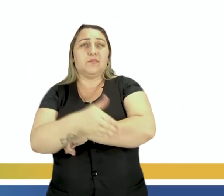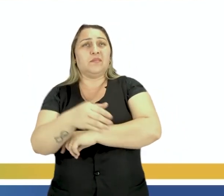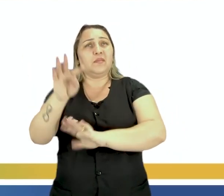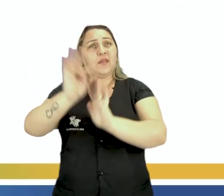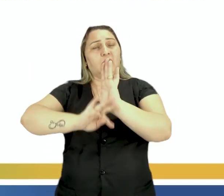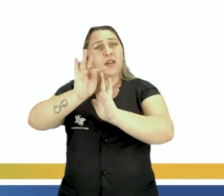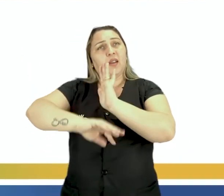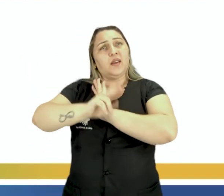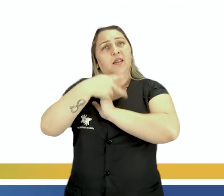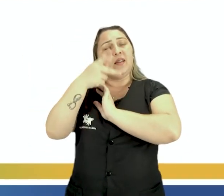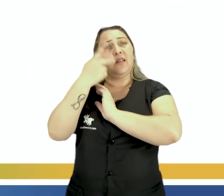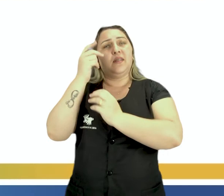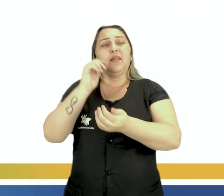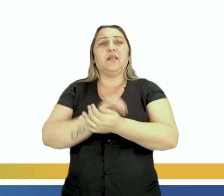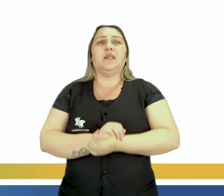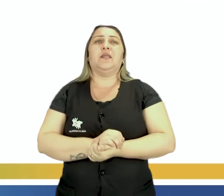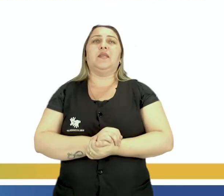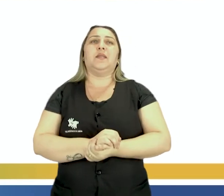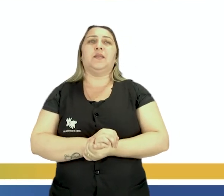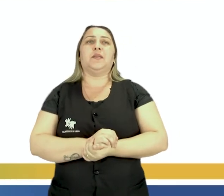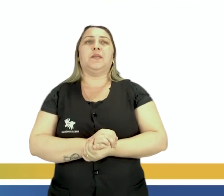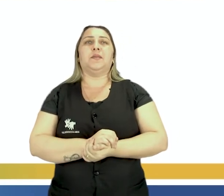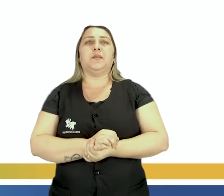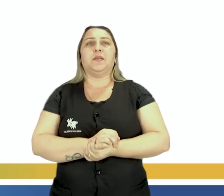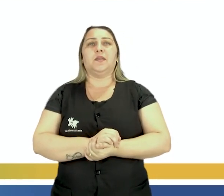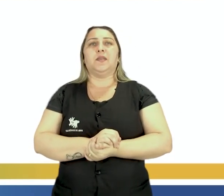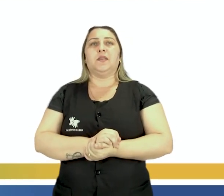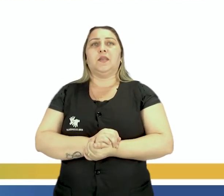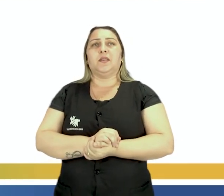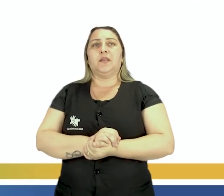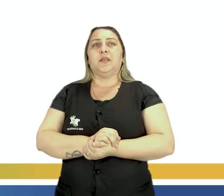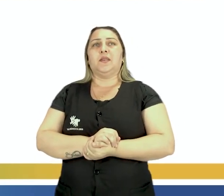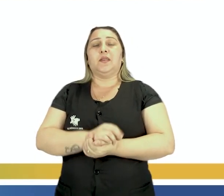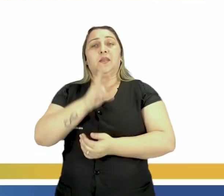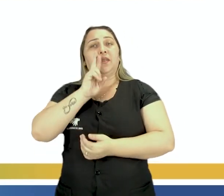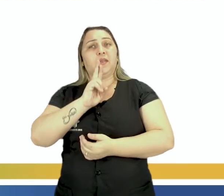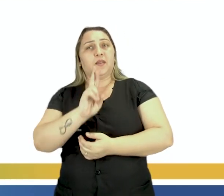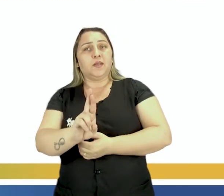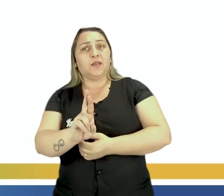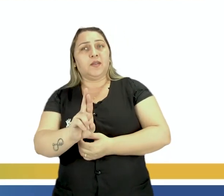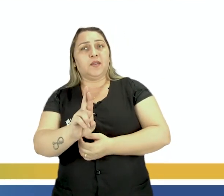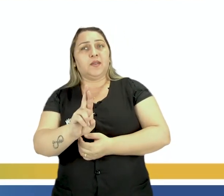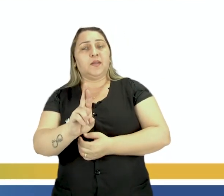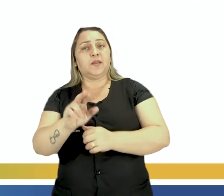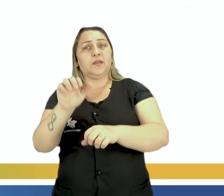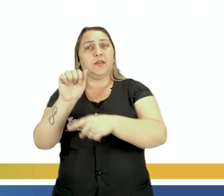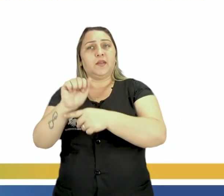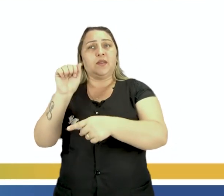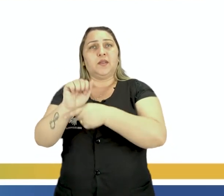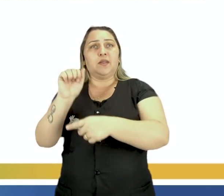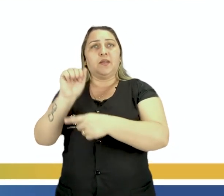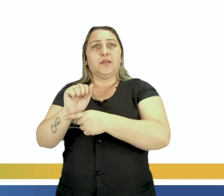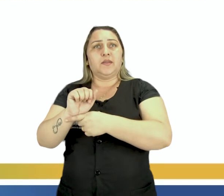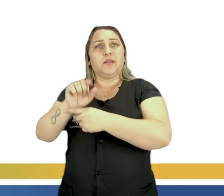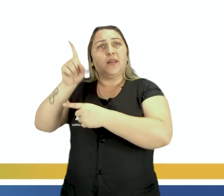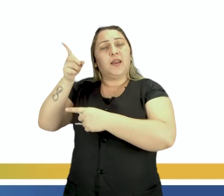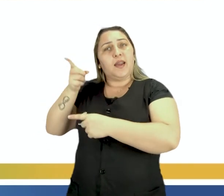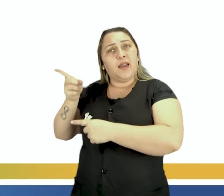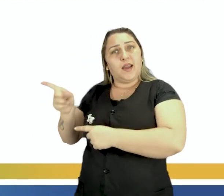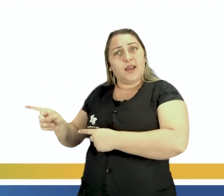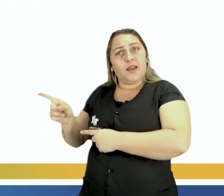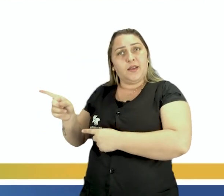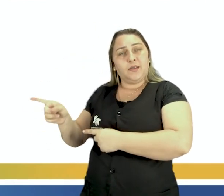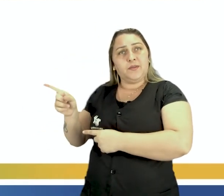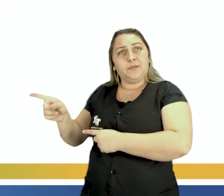texto ela fala que I usually go to the beach. Então, a resposta é, na letra A, she usually goes to